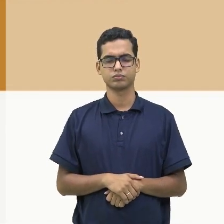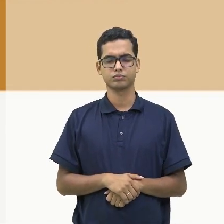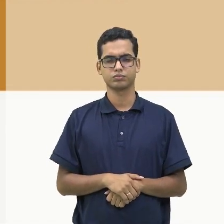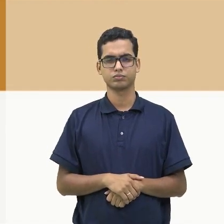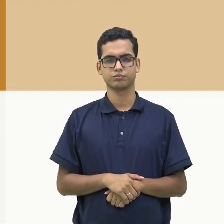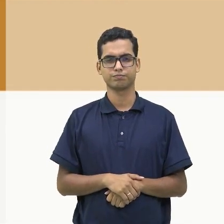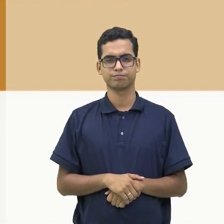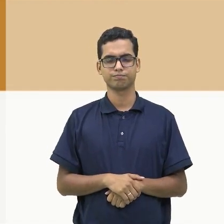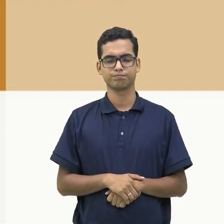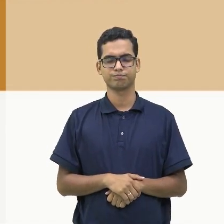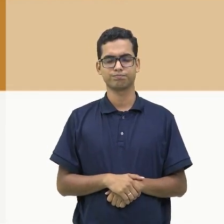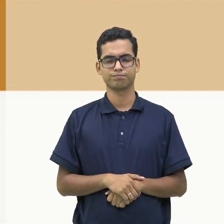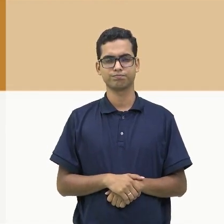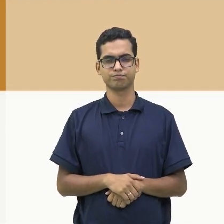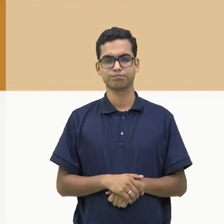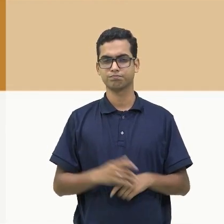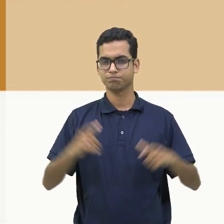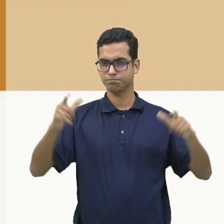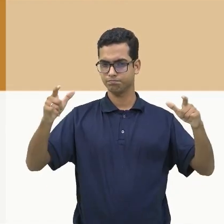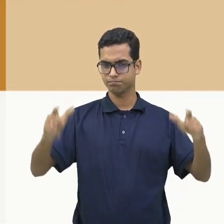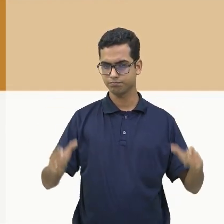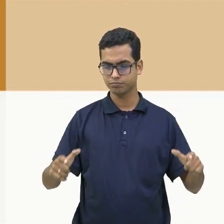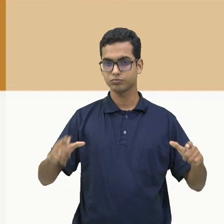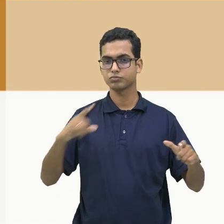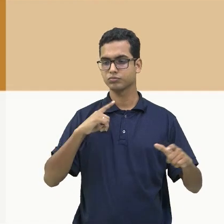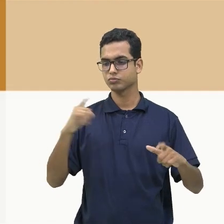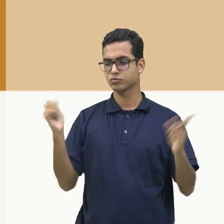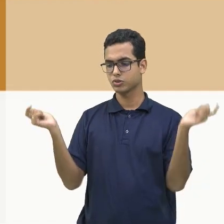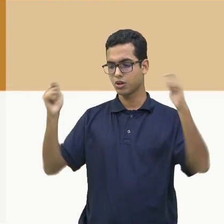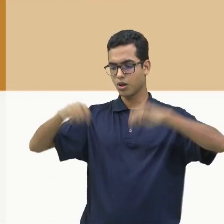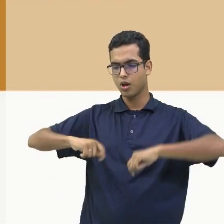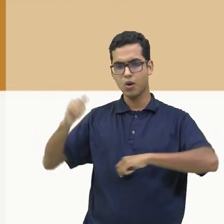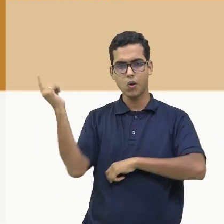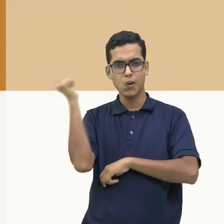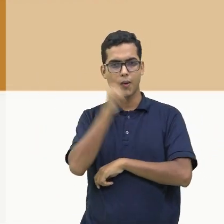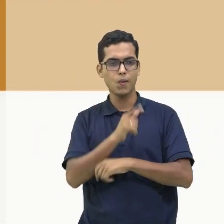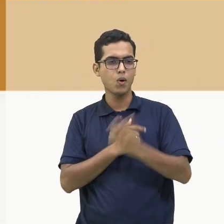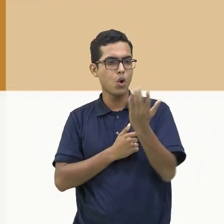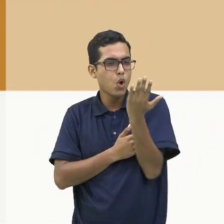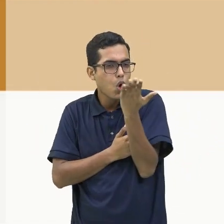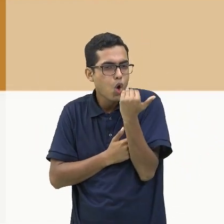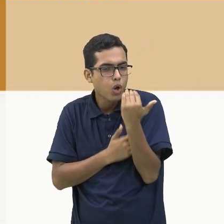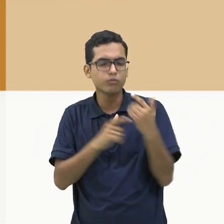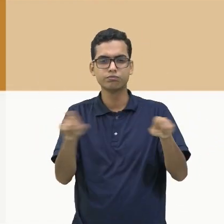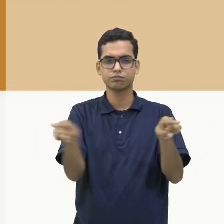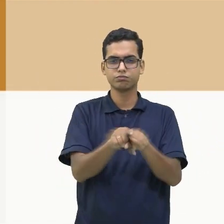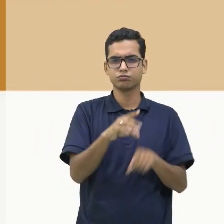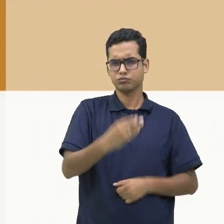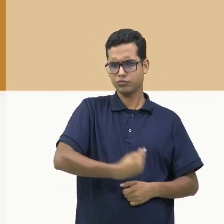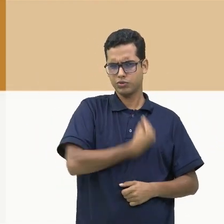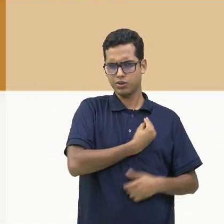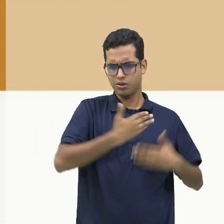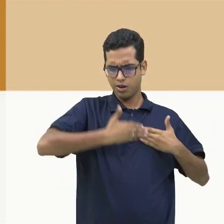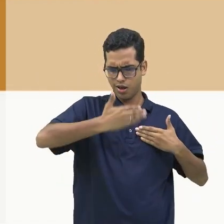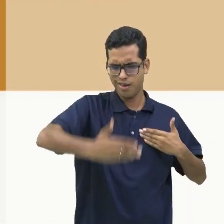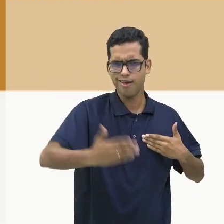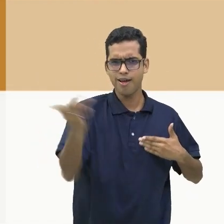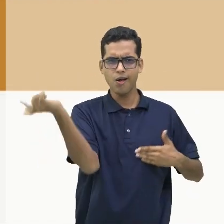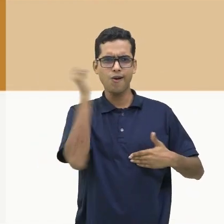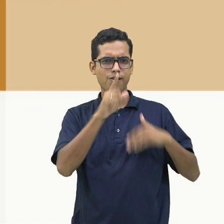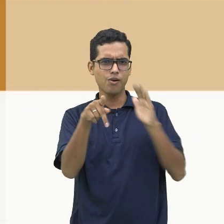adaptados àquele ambiente. Então, aqueles que têm maior capacidade de se alimentar, de sobreviver àquelas condições